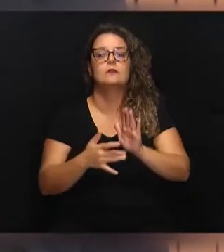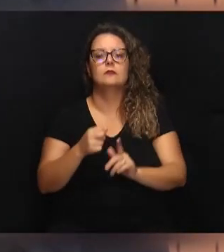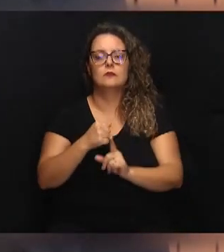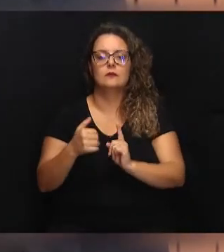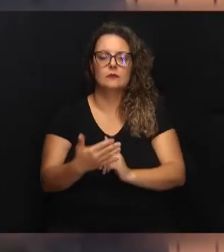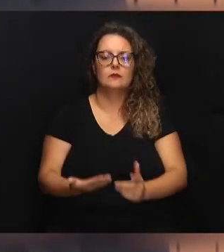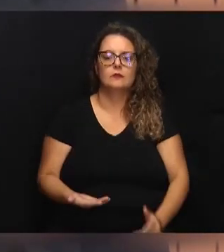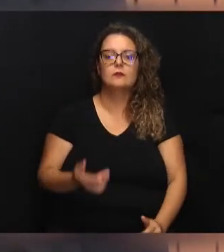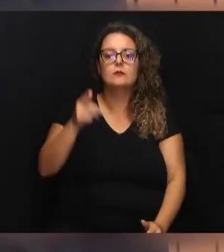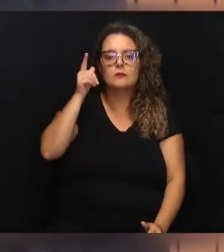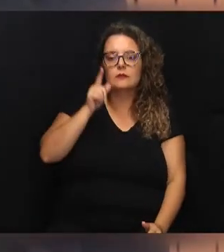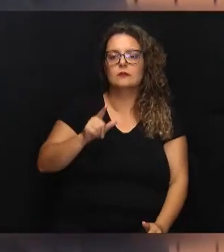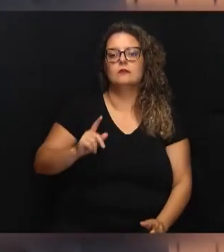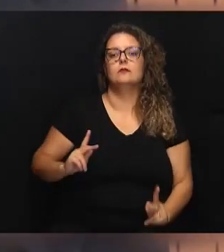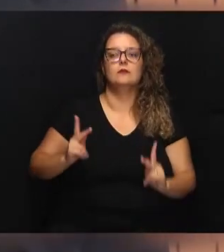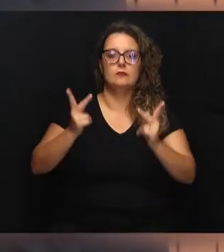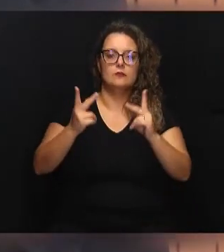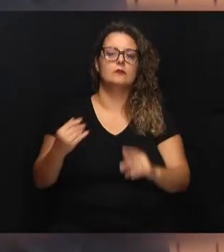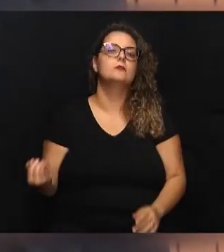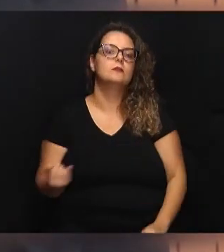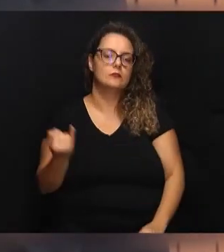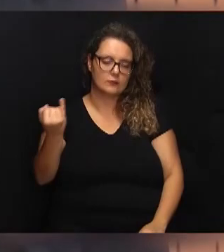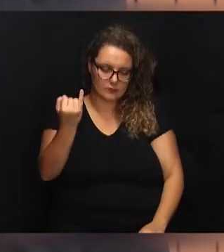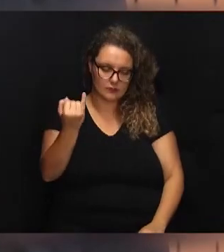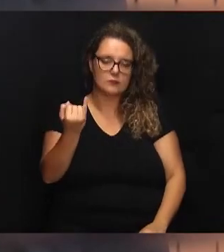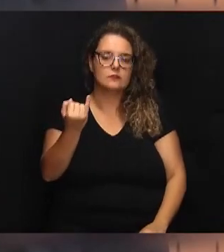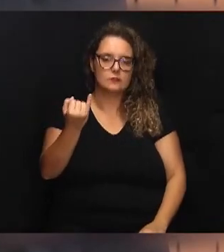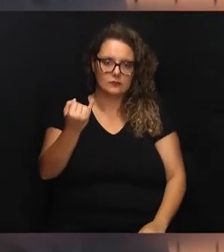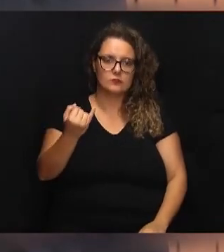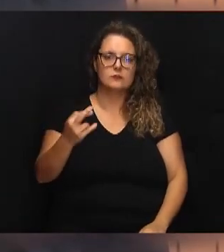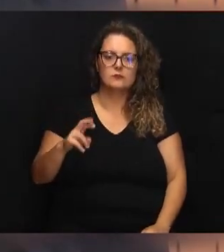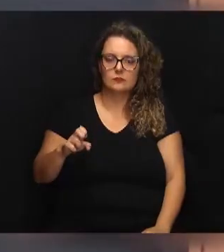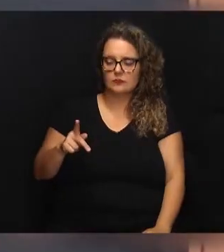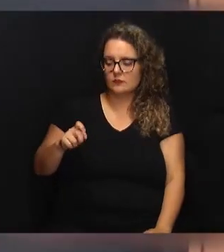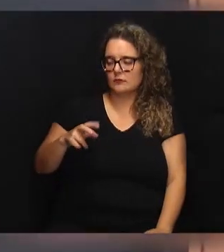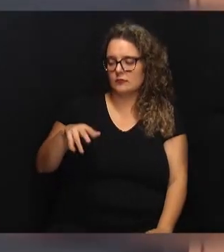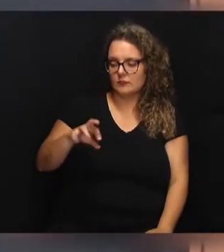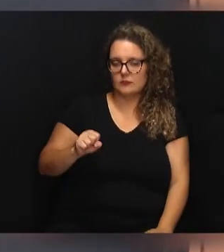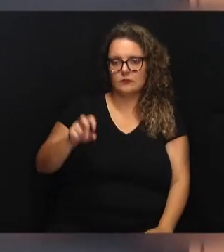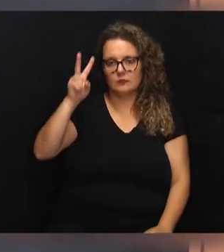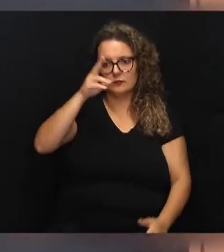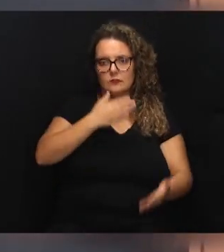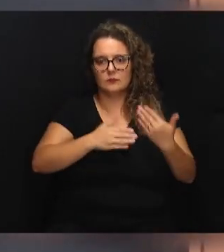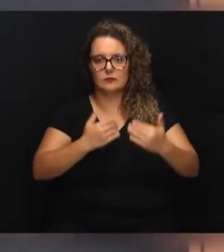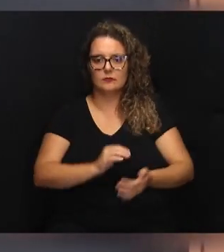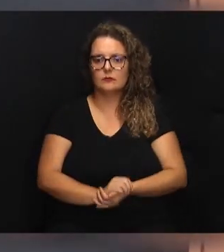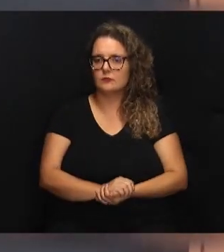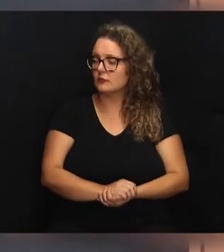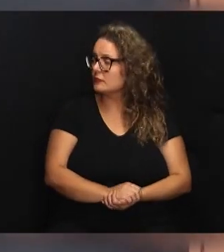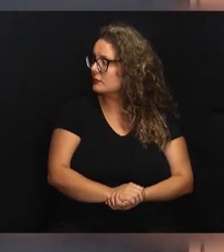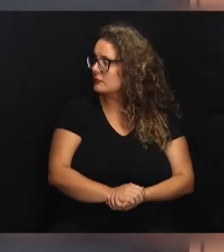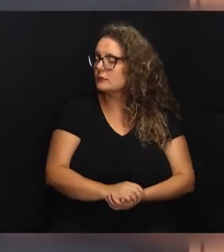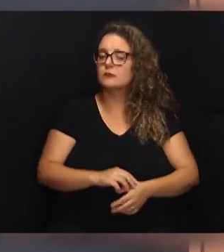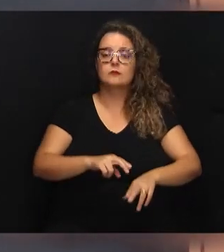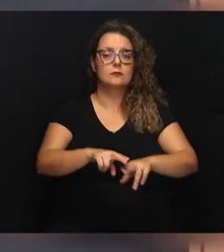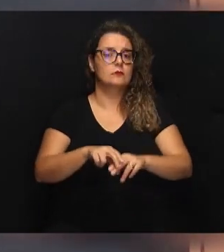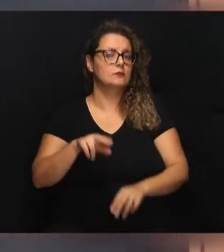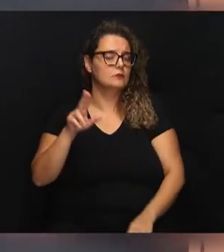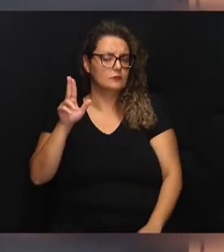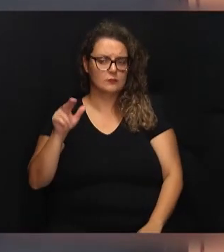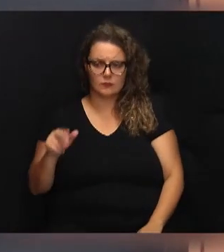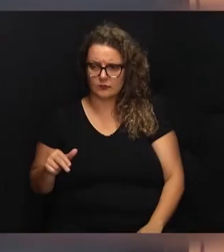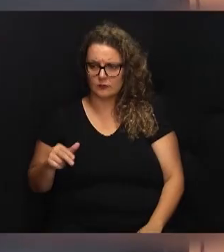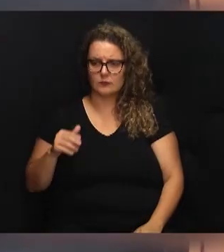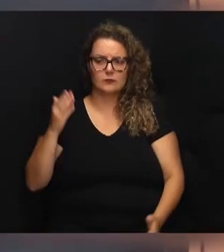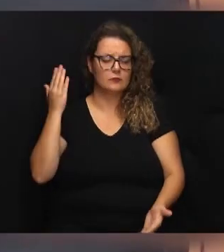isso, conseguiu ter uma vitória importantíssima para uma reparação histórica. Por isso, nós não vamos, de forma alguma,